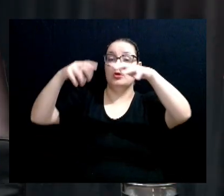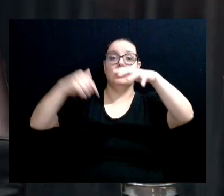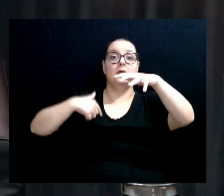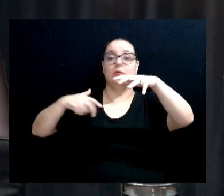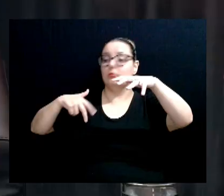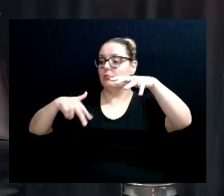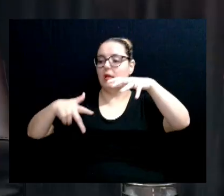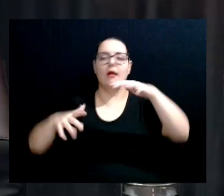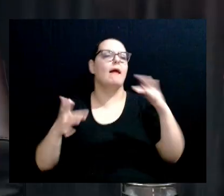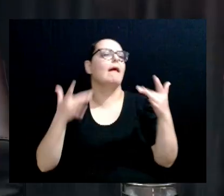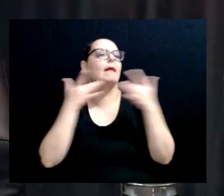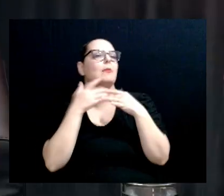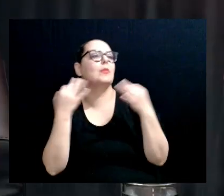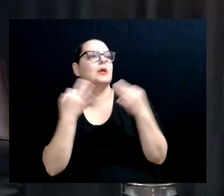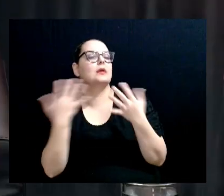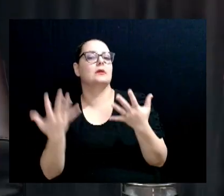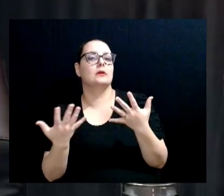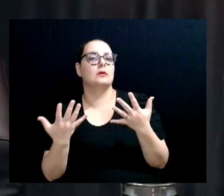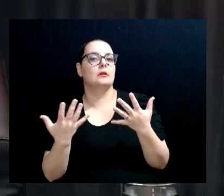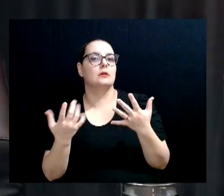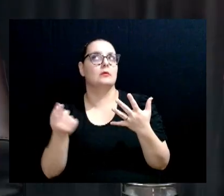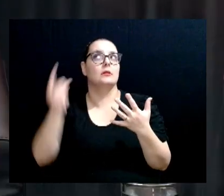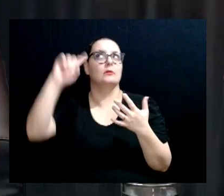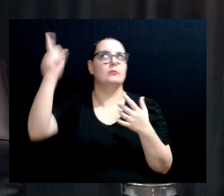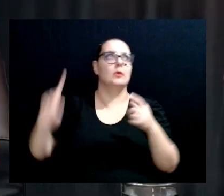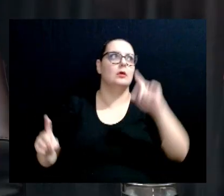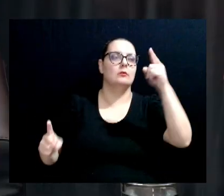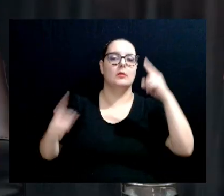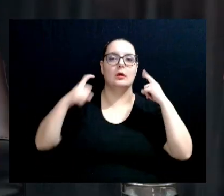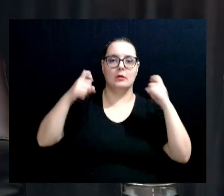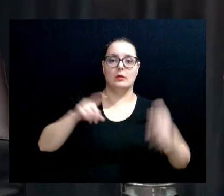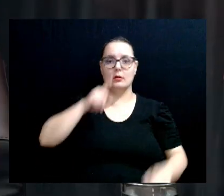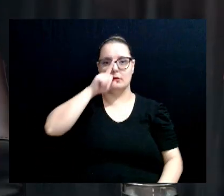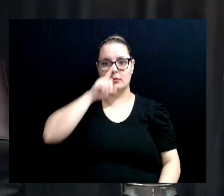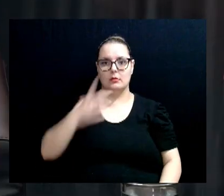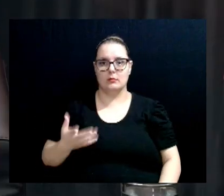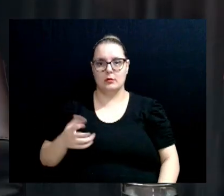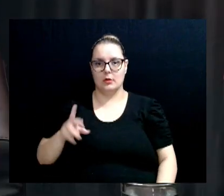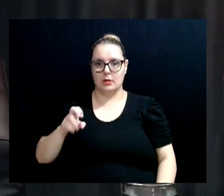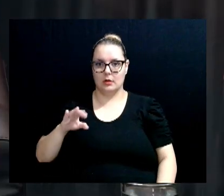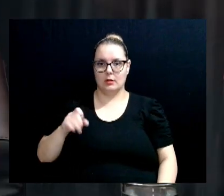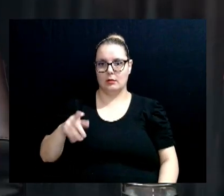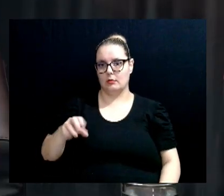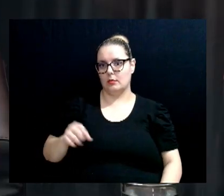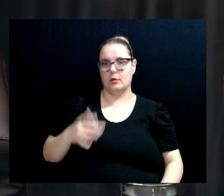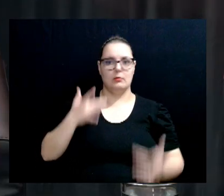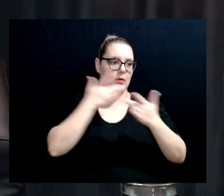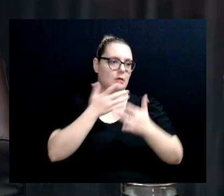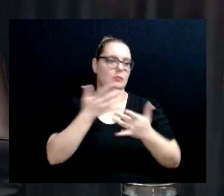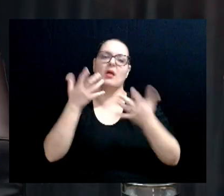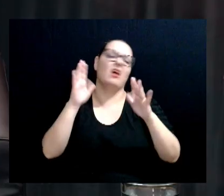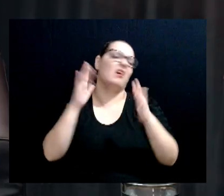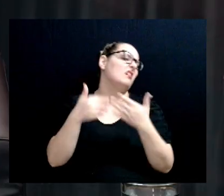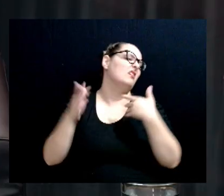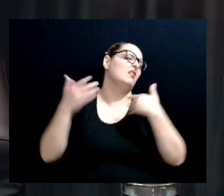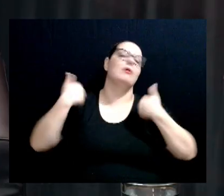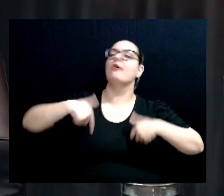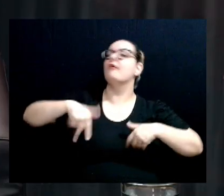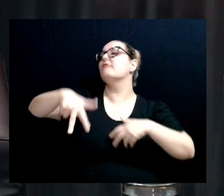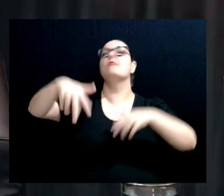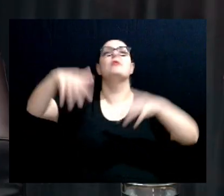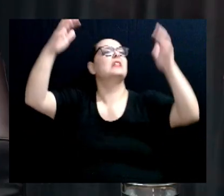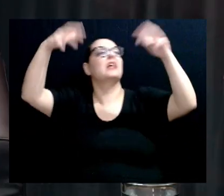mas está dando muito raio, é perigoso. A recompensa é, ai, que delícia, não quero nem saber, eu vou sair para a chuva, e